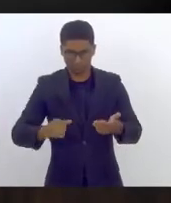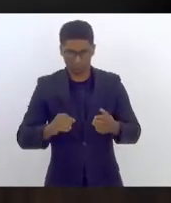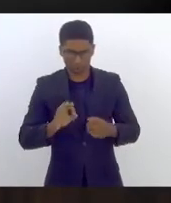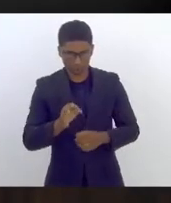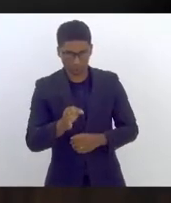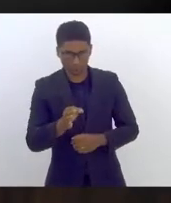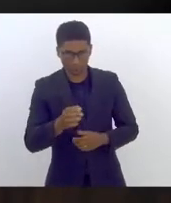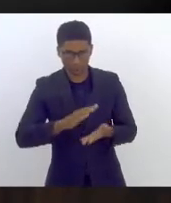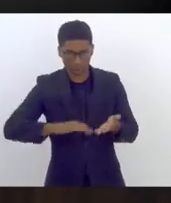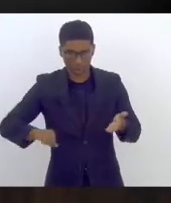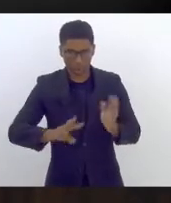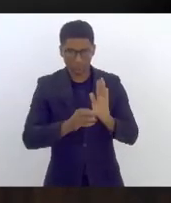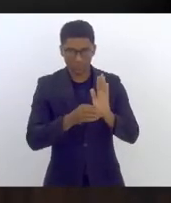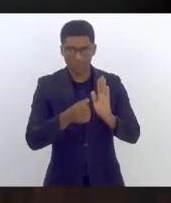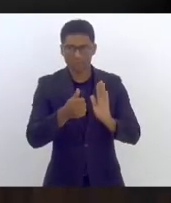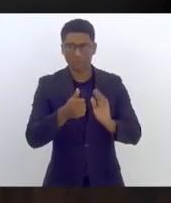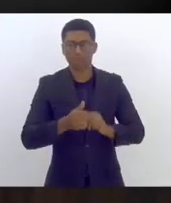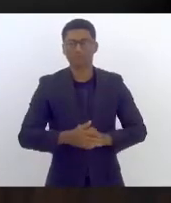isso